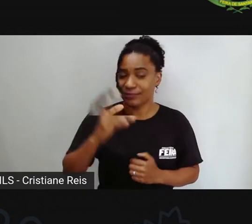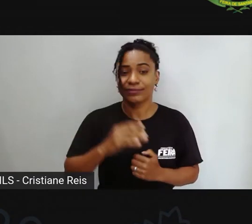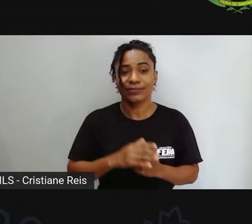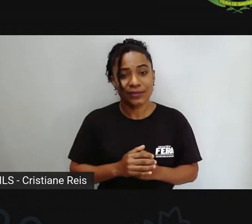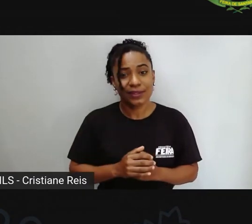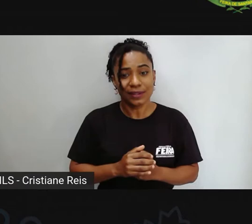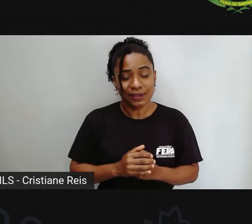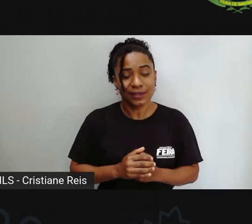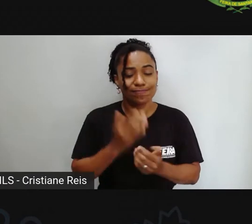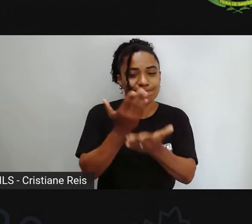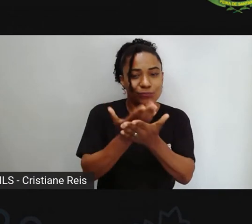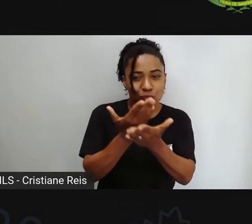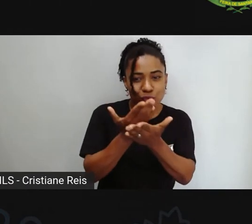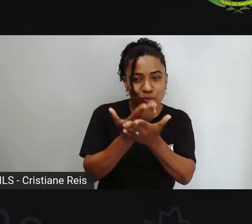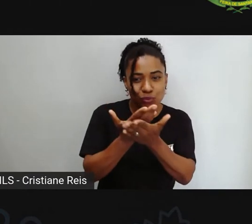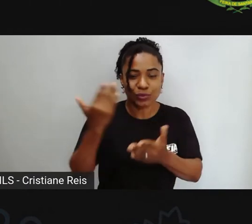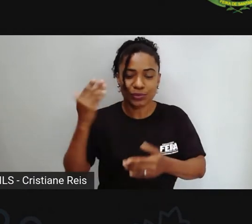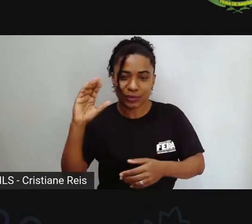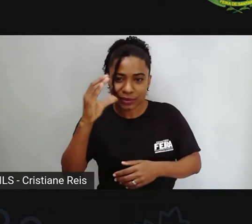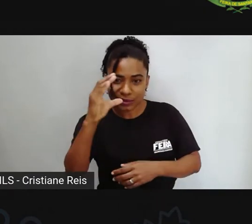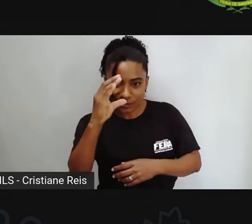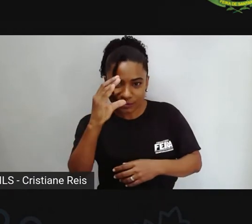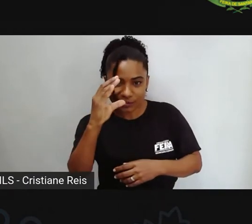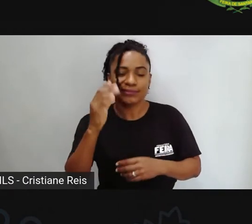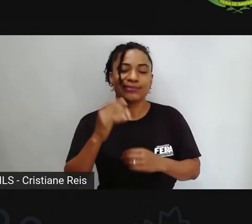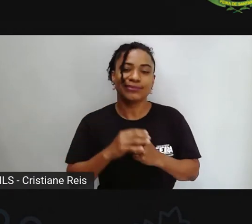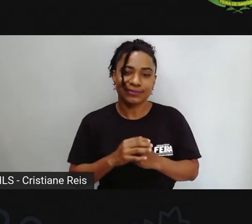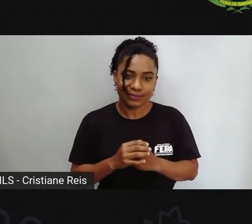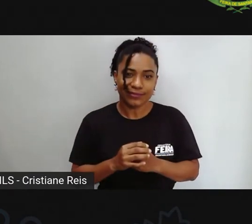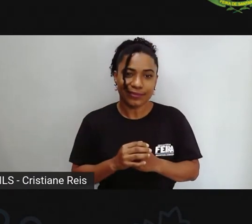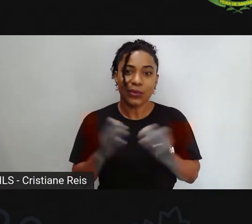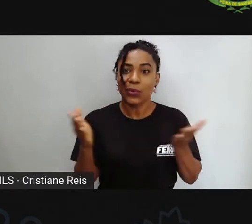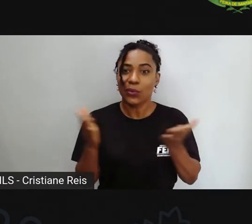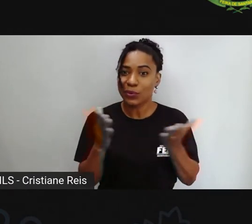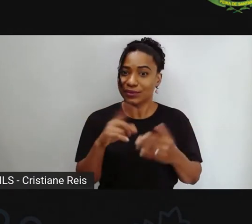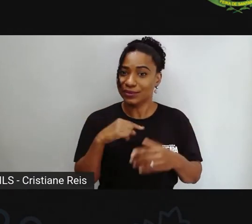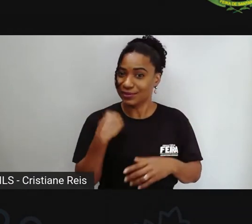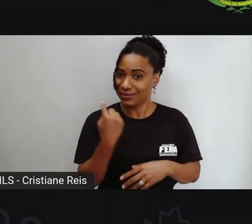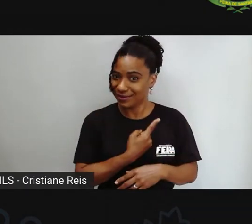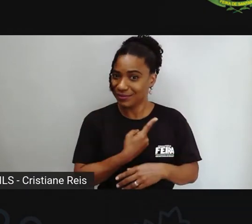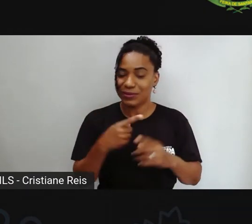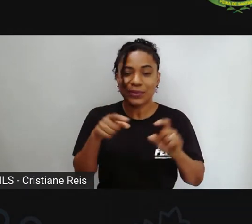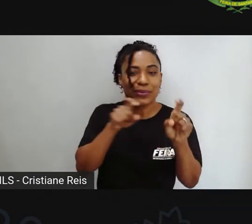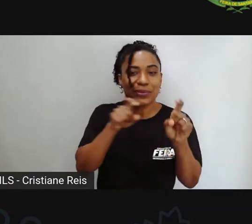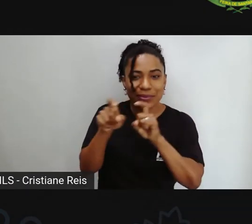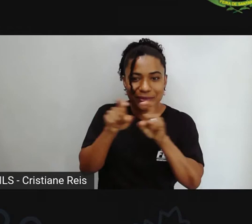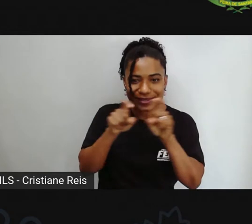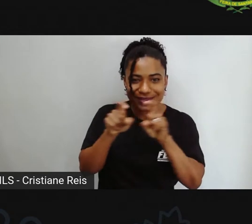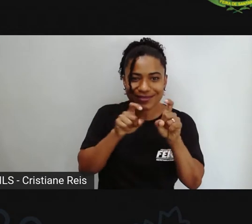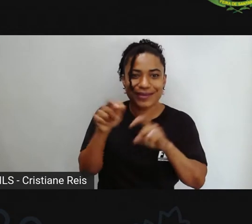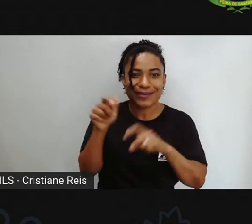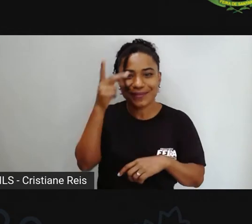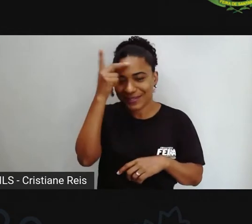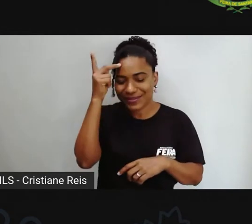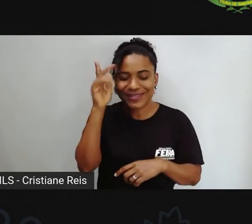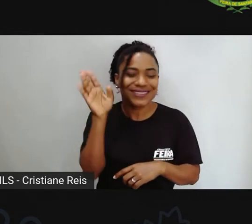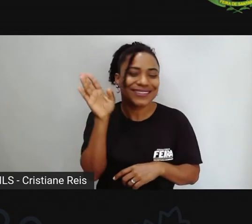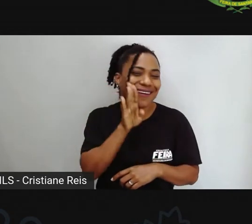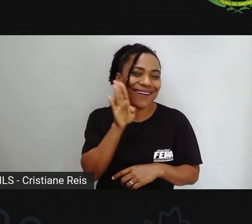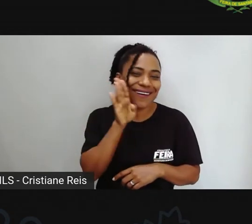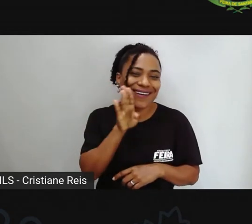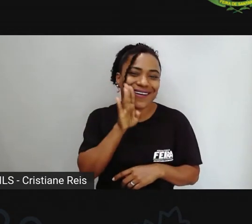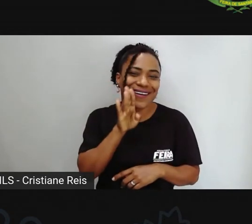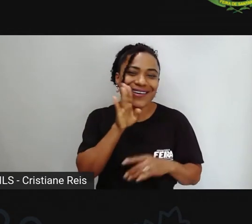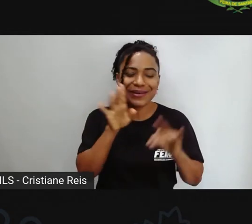diferente não, certo? A gente vai conversar hoje com uma pessoa muito legal, muito especial. Eu trouxe